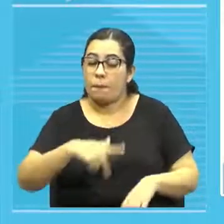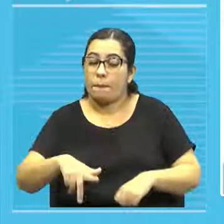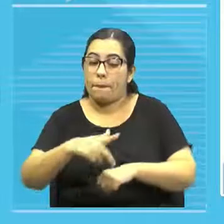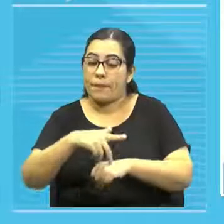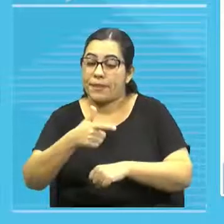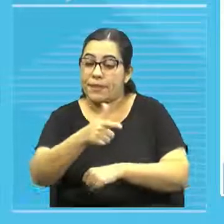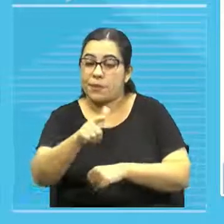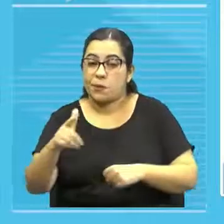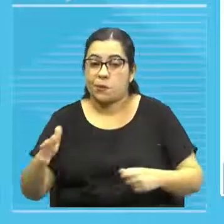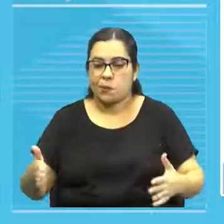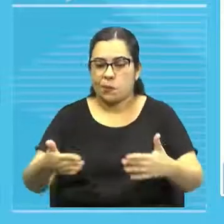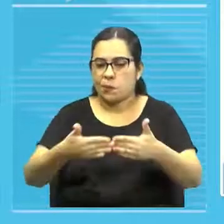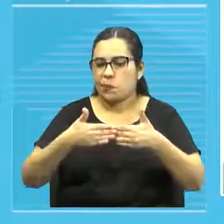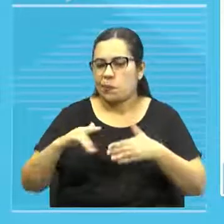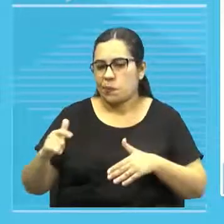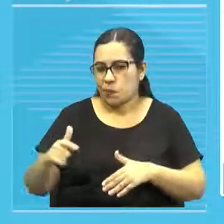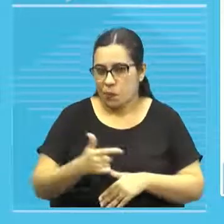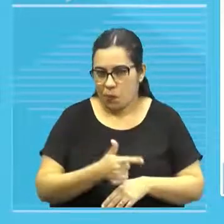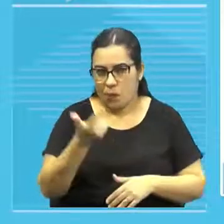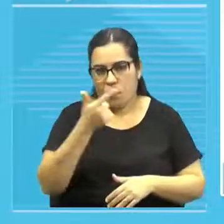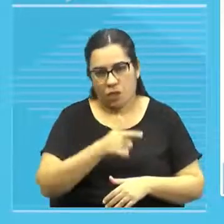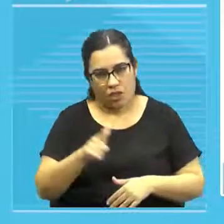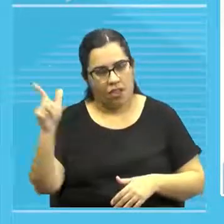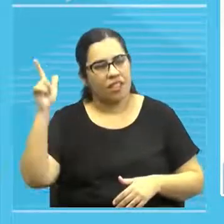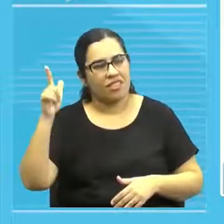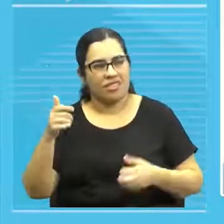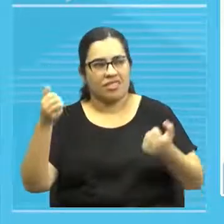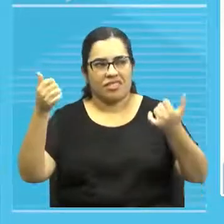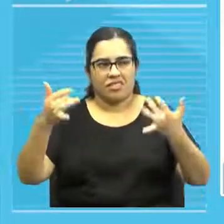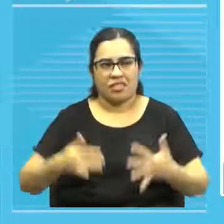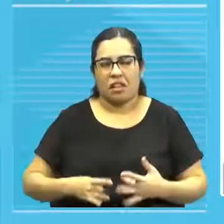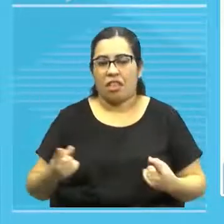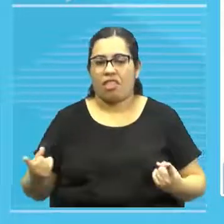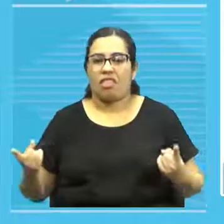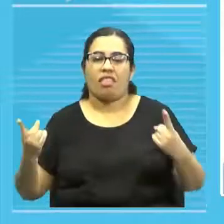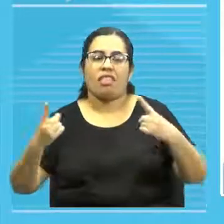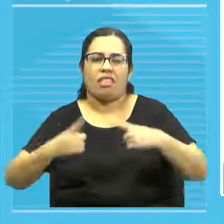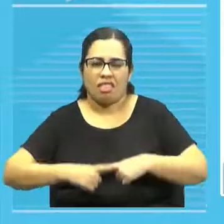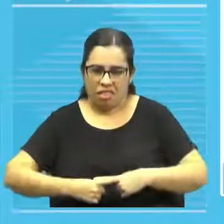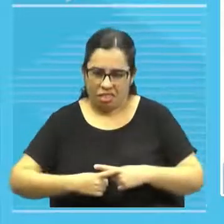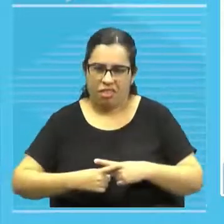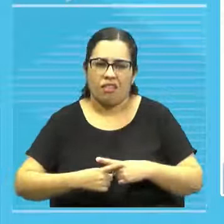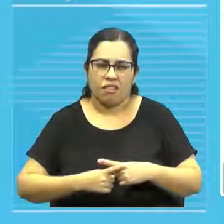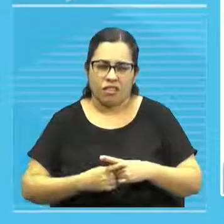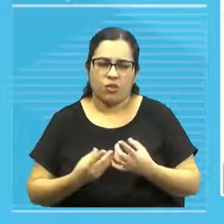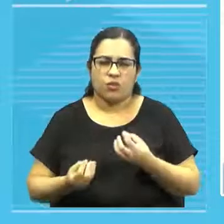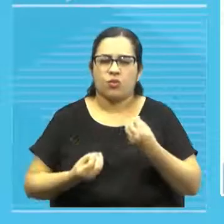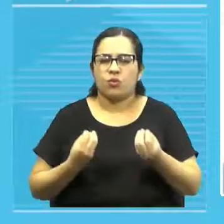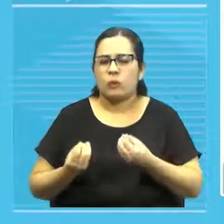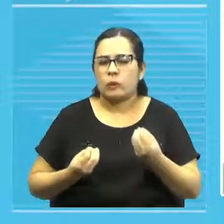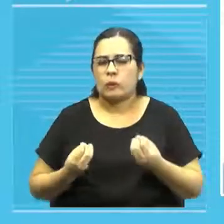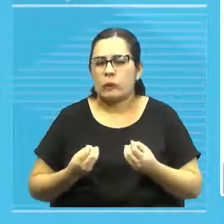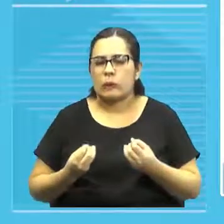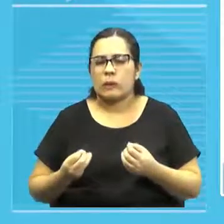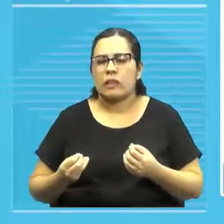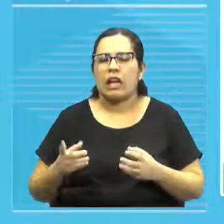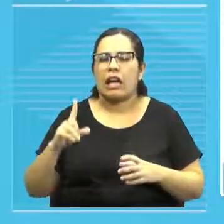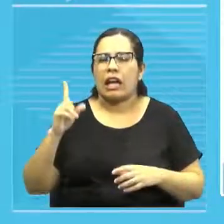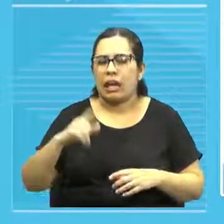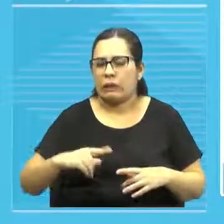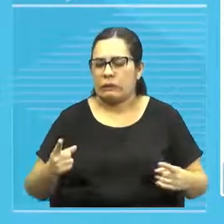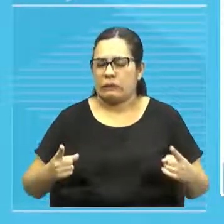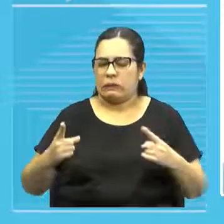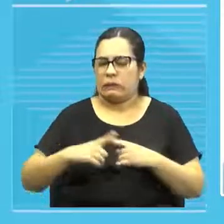elemento que podemos destacar é a concorrência acrescida de uma competição muito